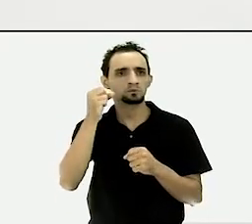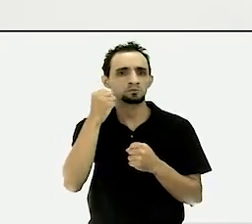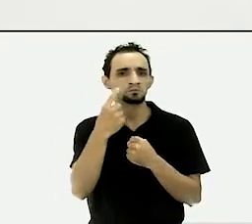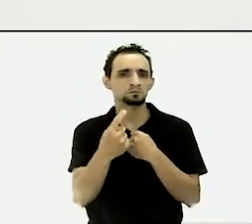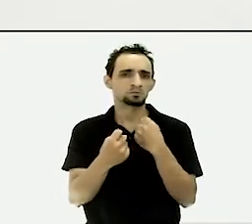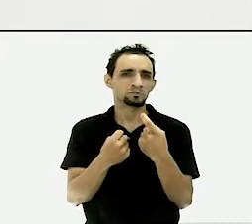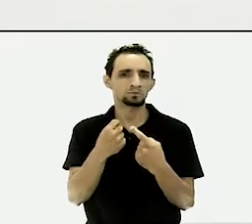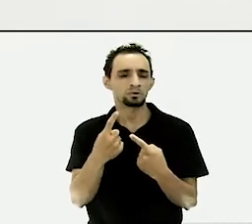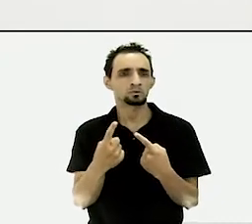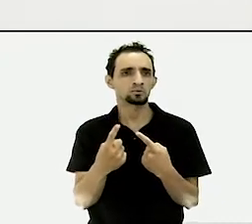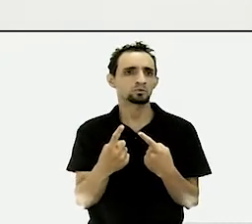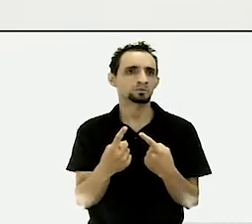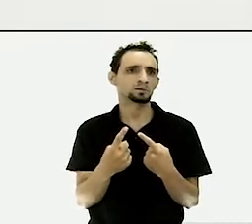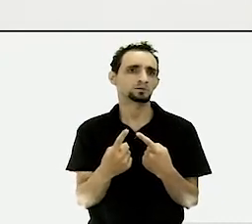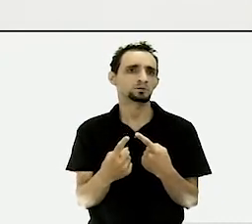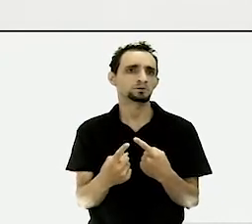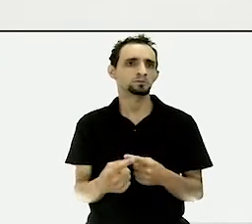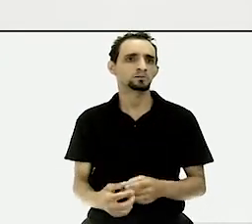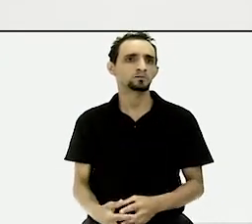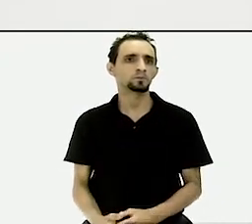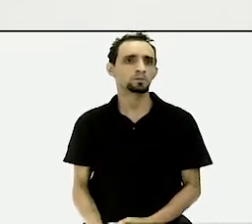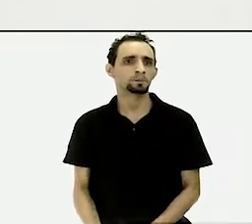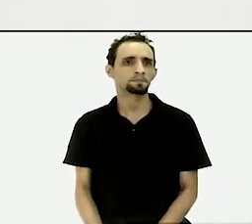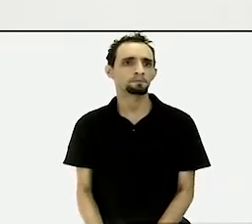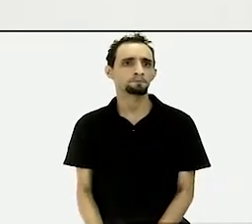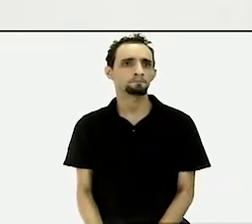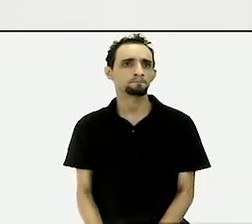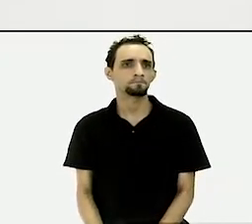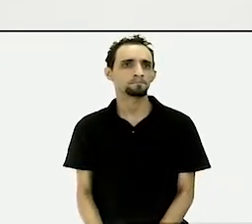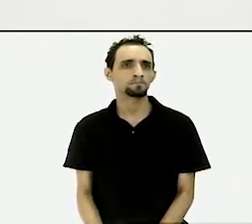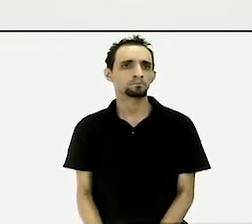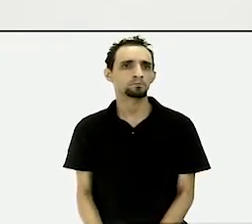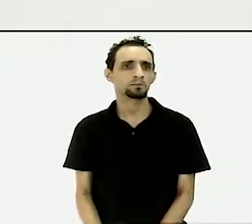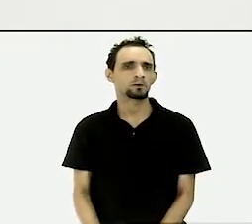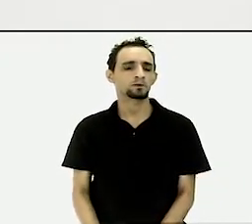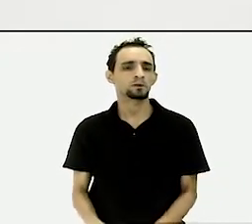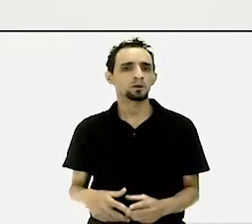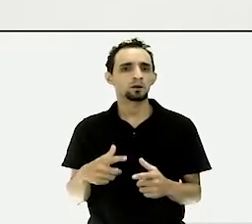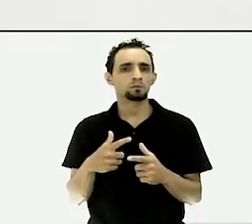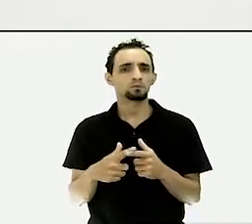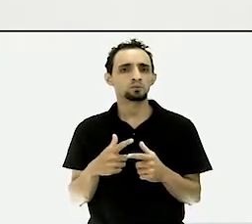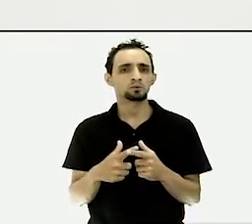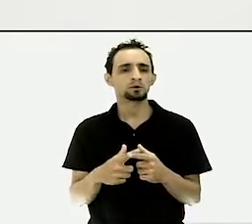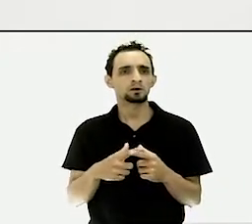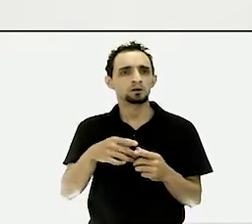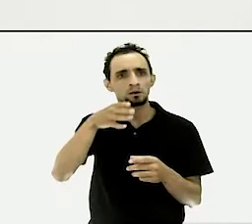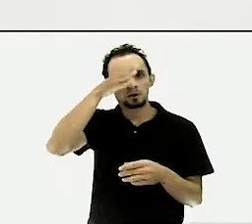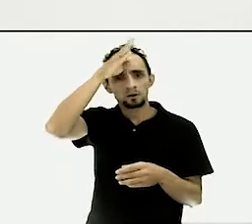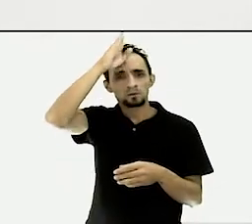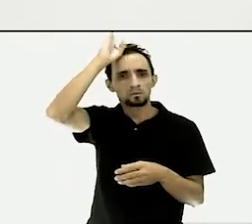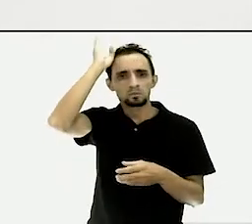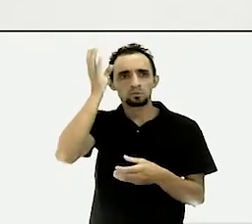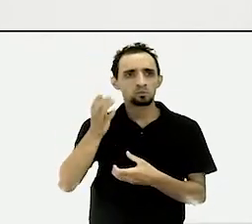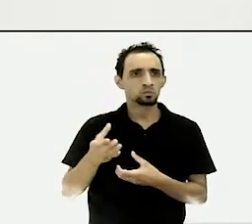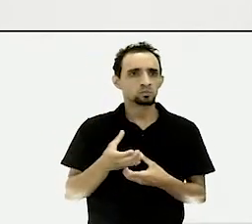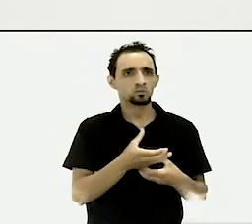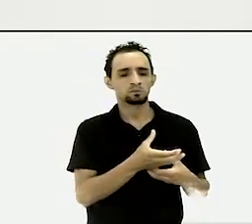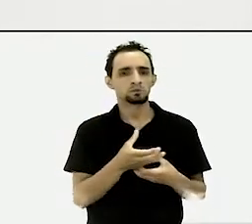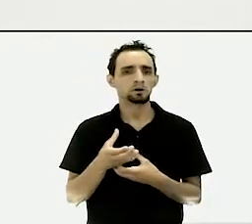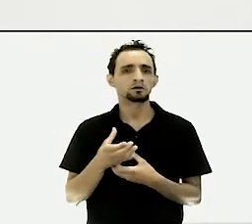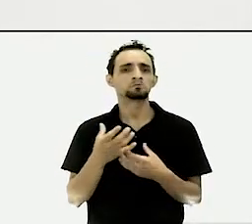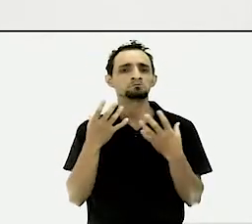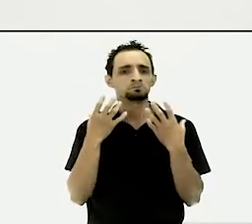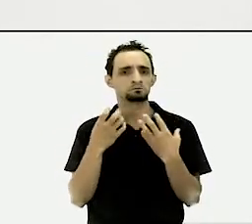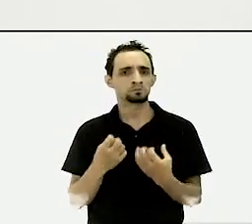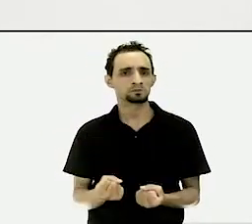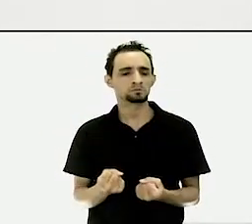no serviço no SAMU. Então, seria isso. Os bombeiros merecem, vão ter sempre o nosso apoio e a nossa